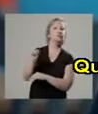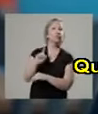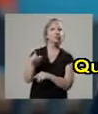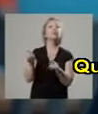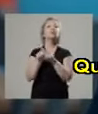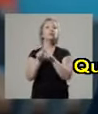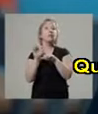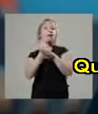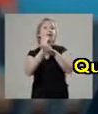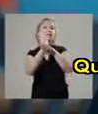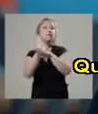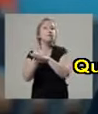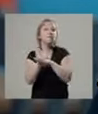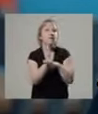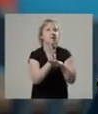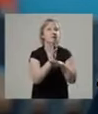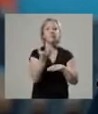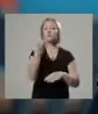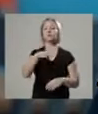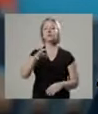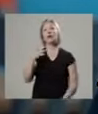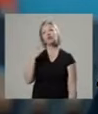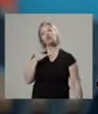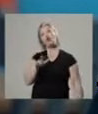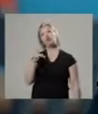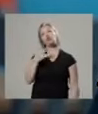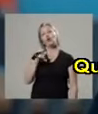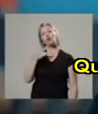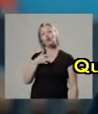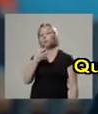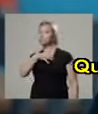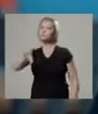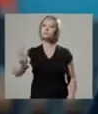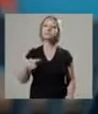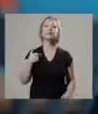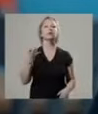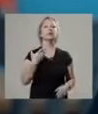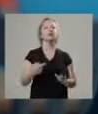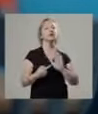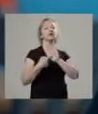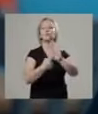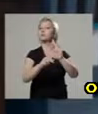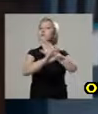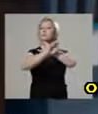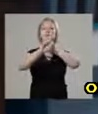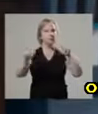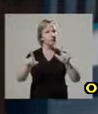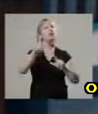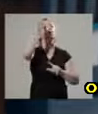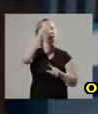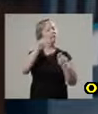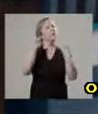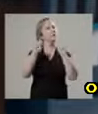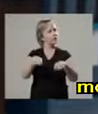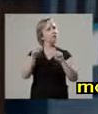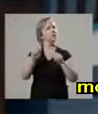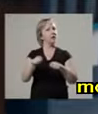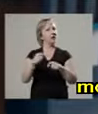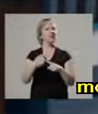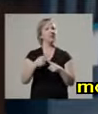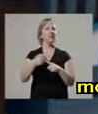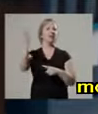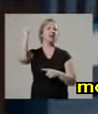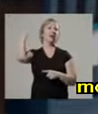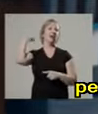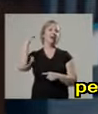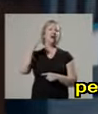queríamos acompanhar os filmes, para que não fossem os filmes apelativos, para, né, passar uma outra visão para eles, porque até